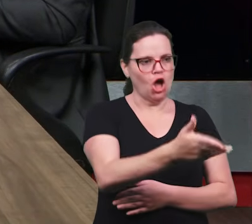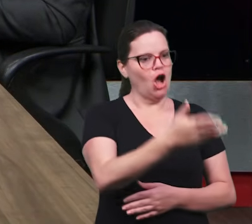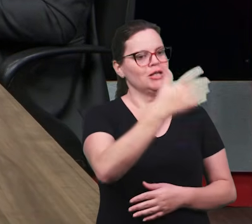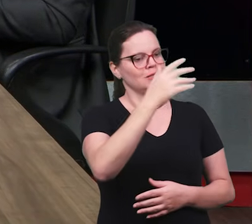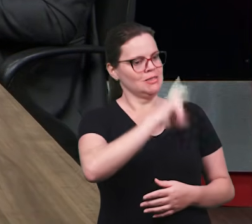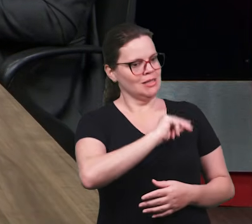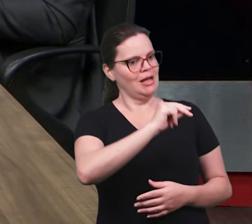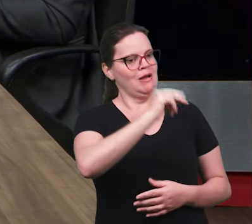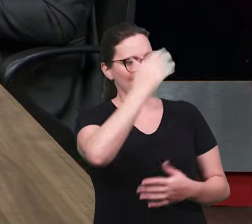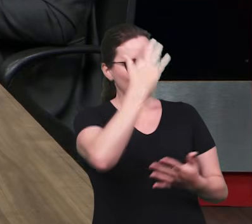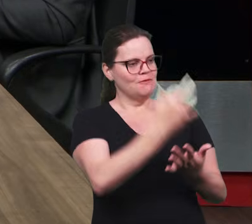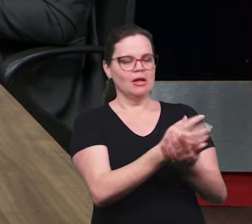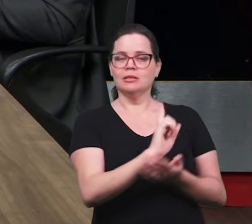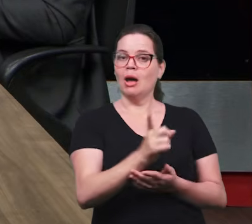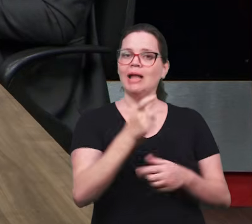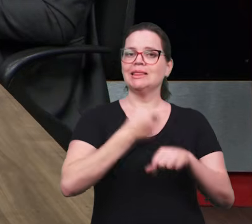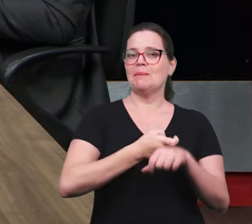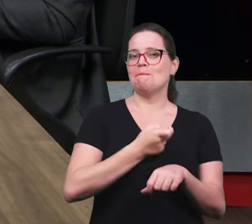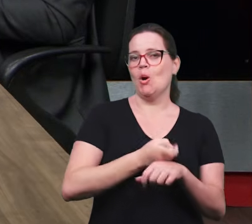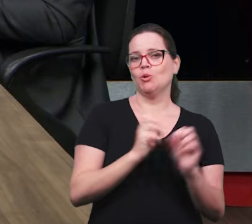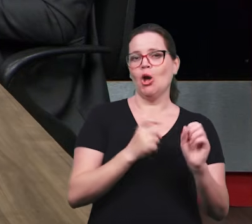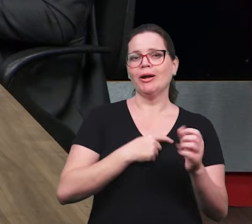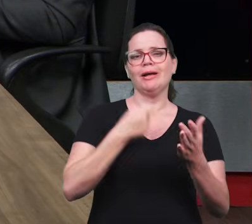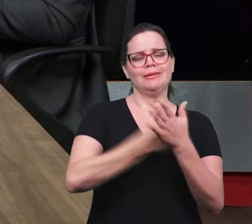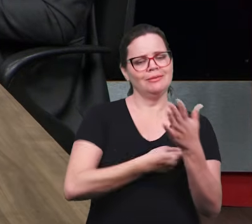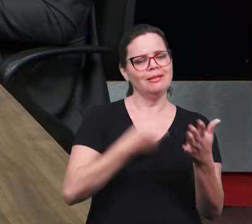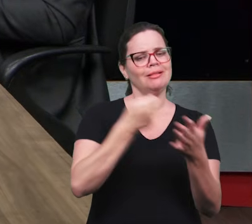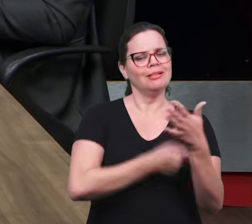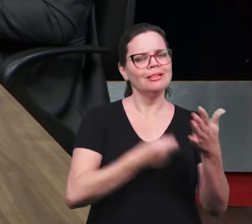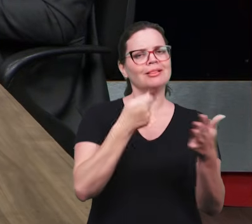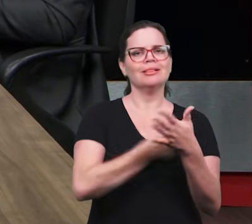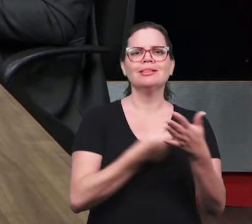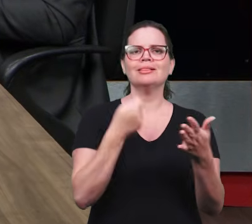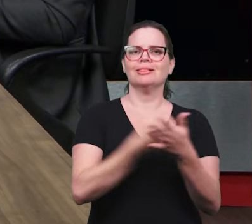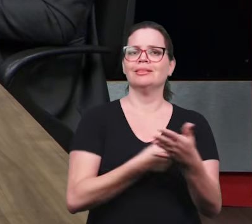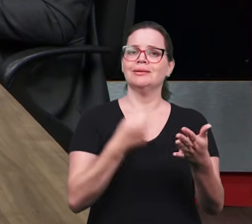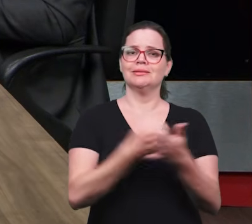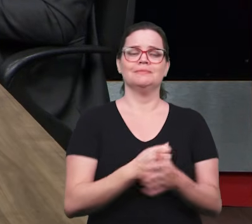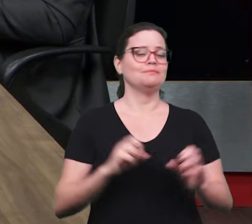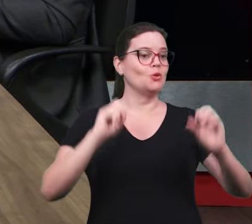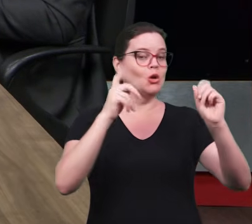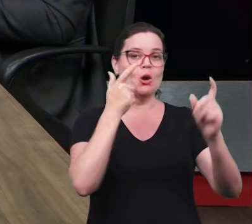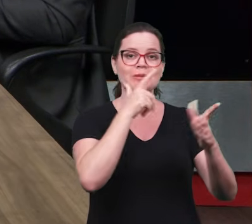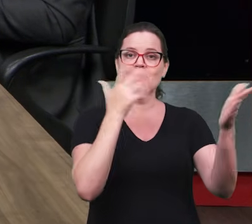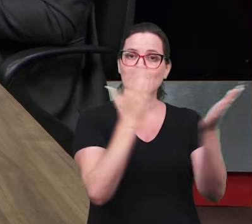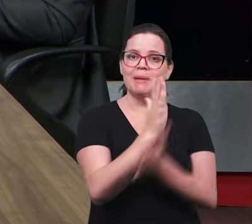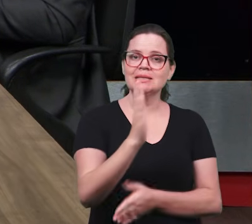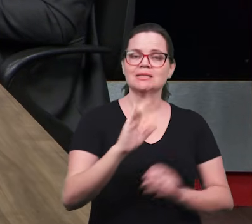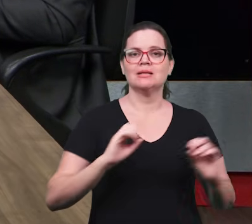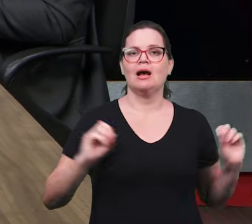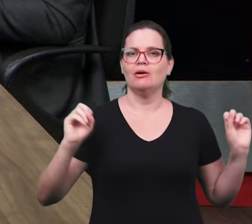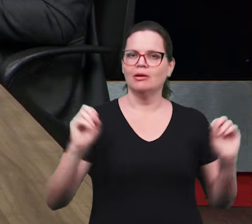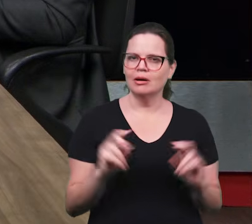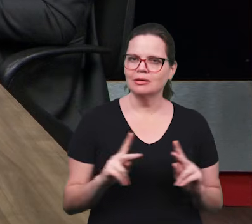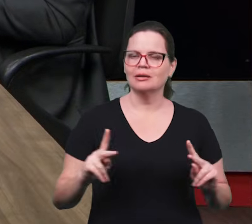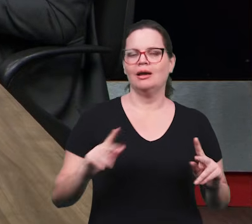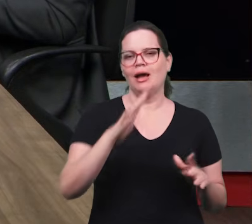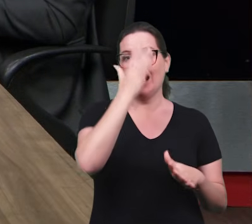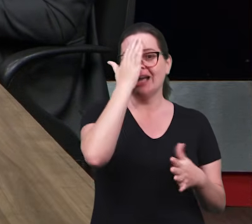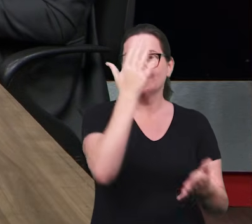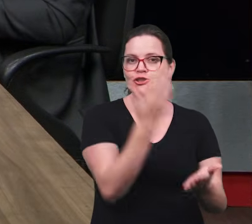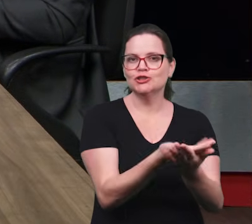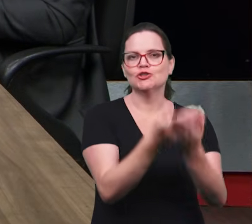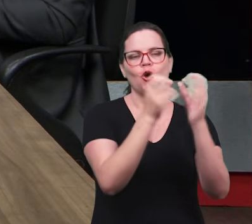né? Mas produz algumas coisas para essa vida, essa fé histórica,